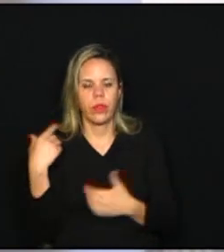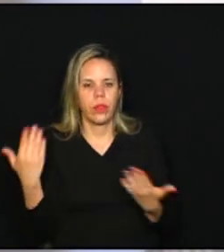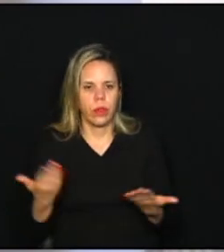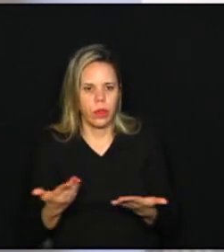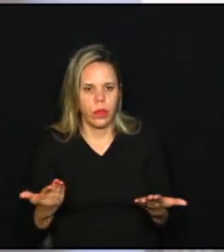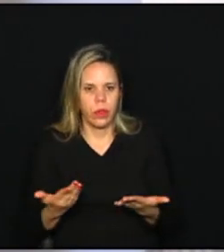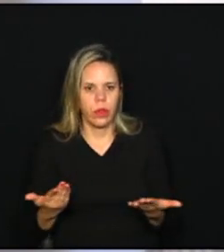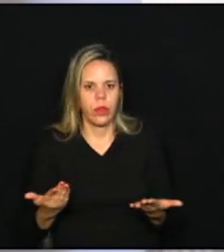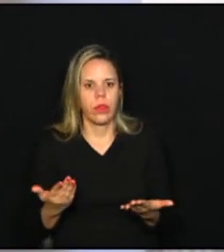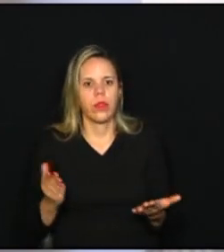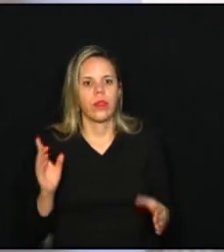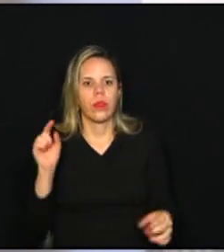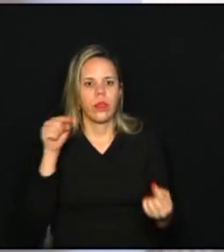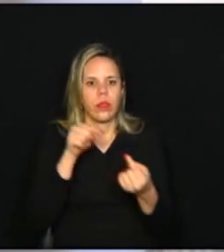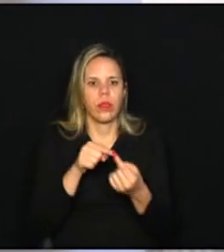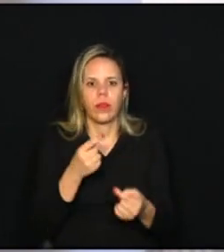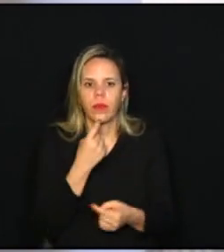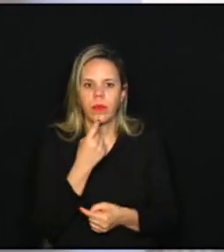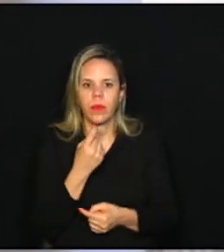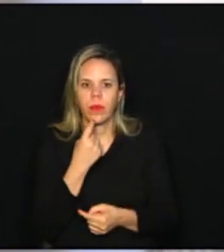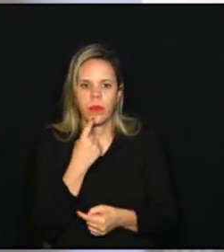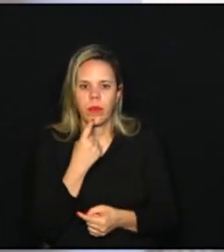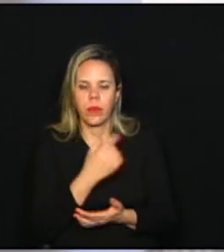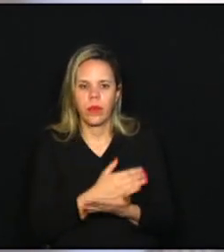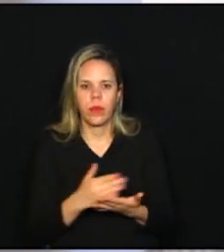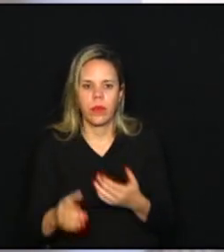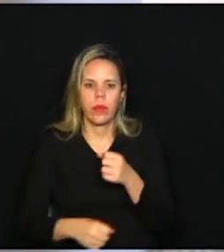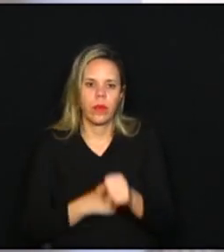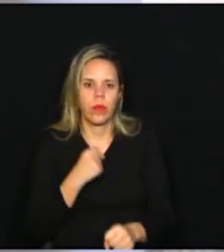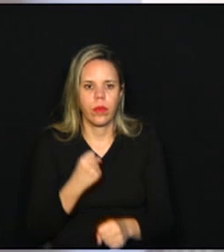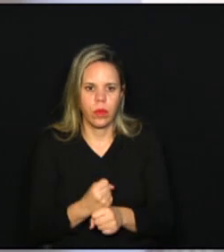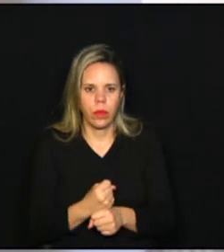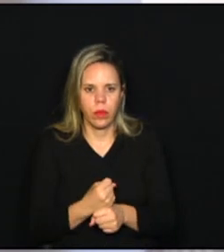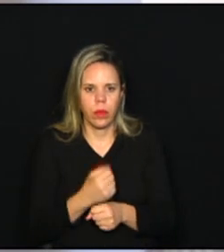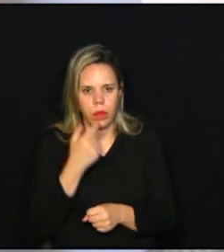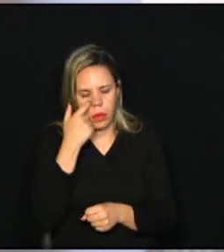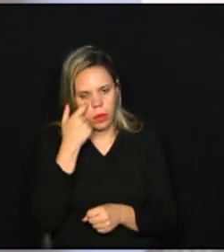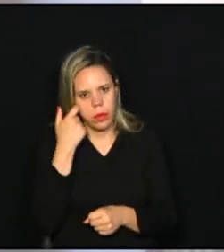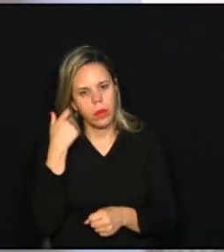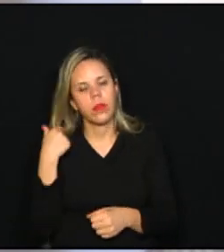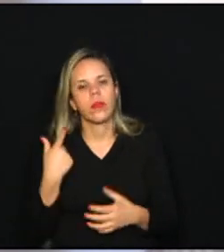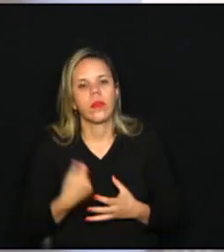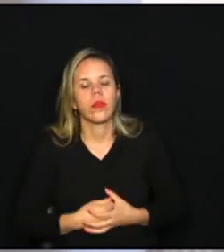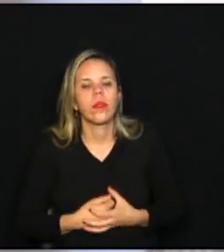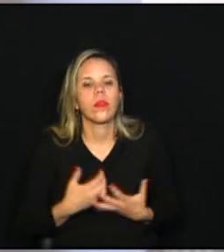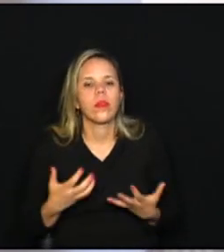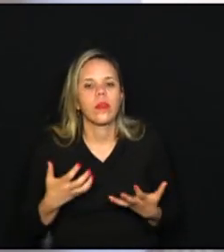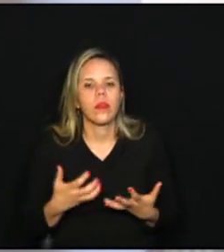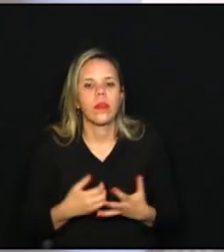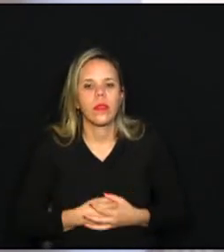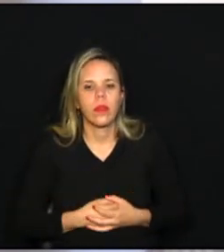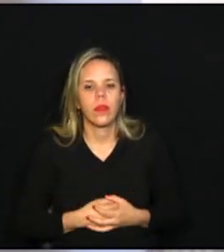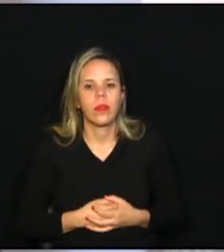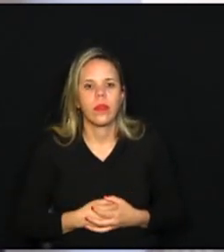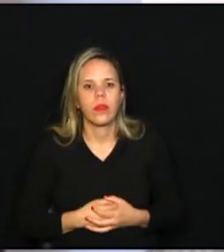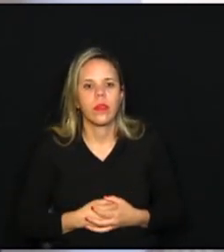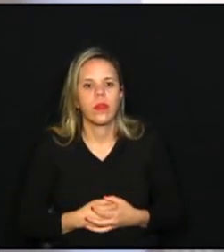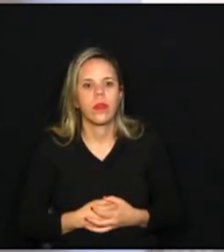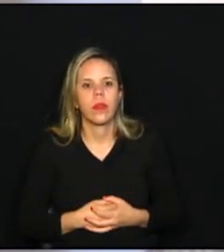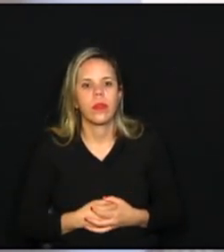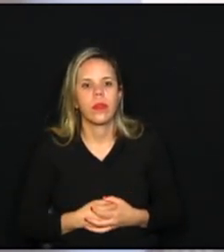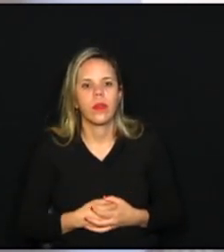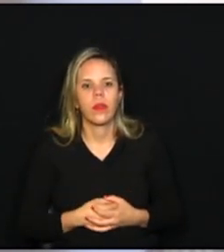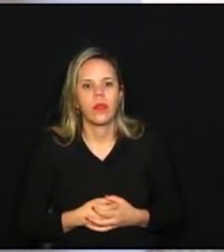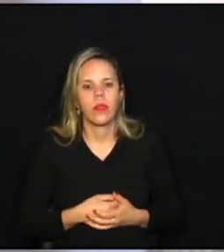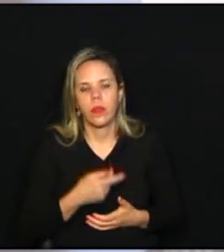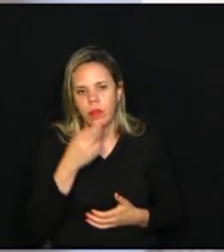mais diretamente em Campinas desde o começo deste ano. Eu queria... eu vou até